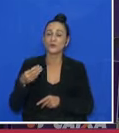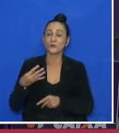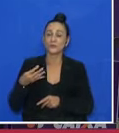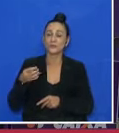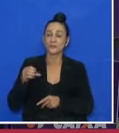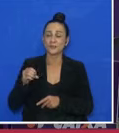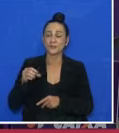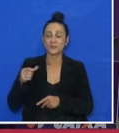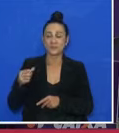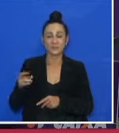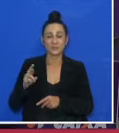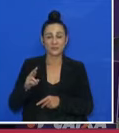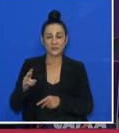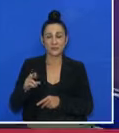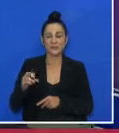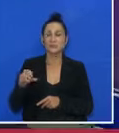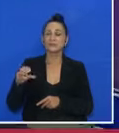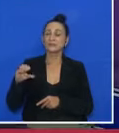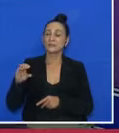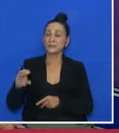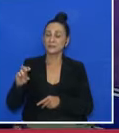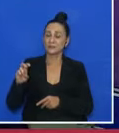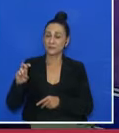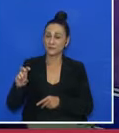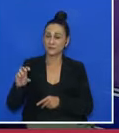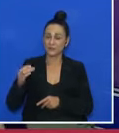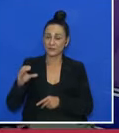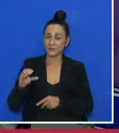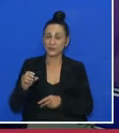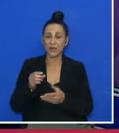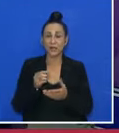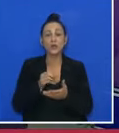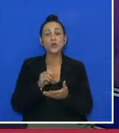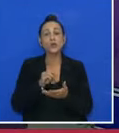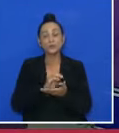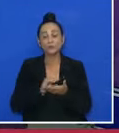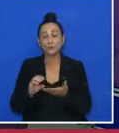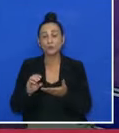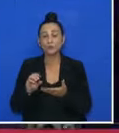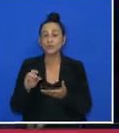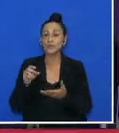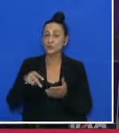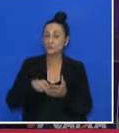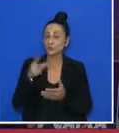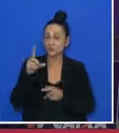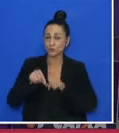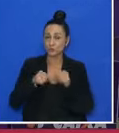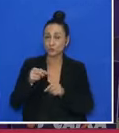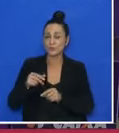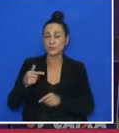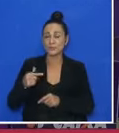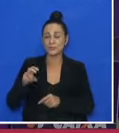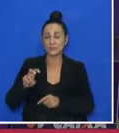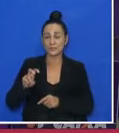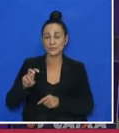R$ 3.601.405,05. E no segundo sorteio da dupla cena, o prêmio que será dividido entre os acertadores das 6 dezenas, de